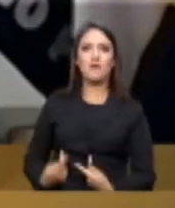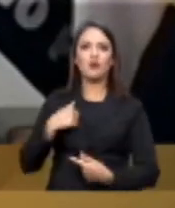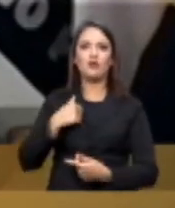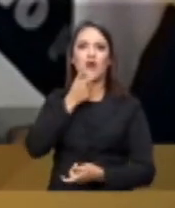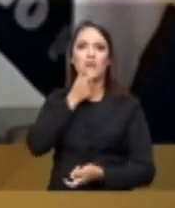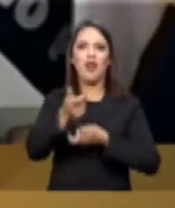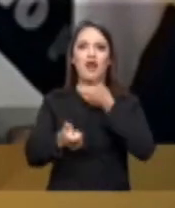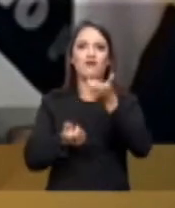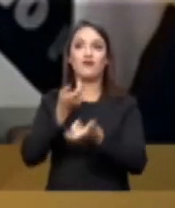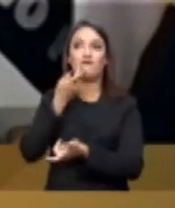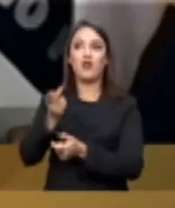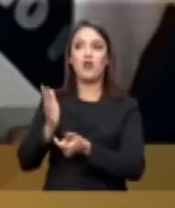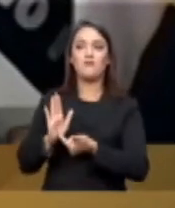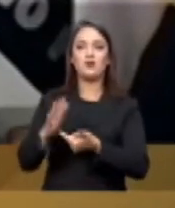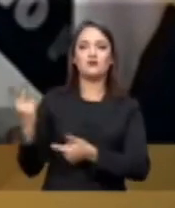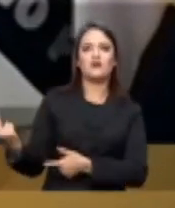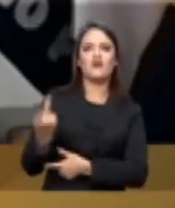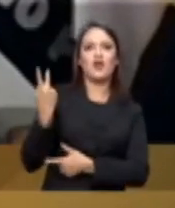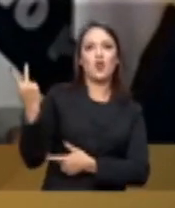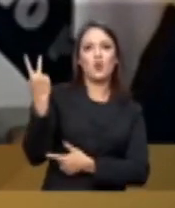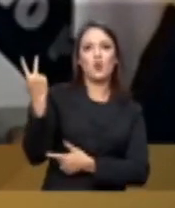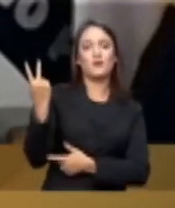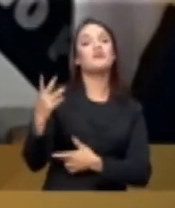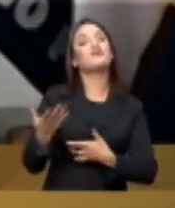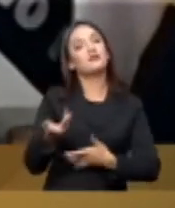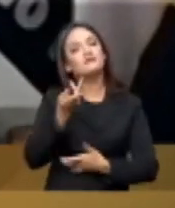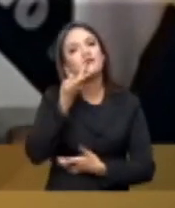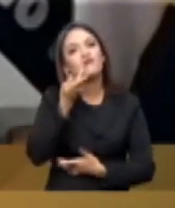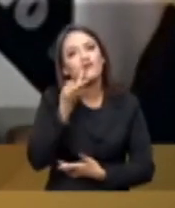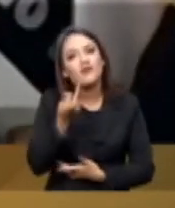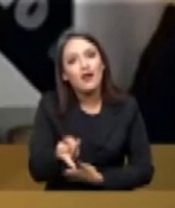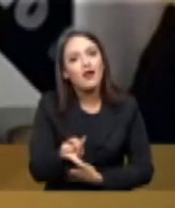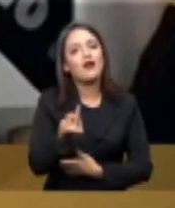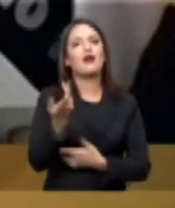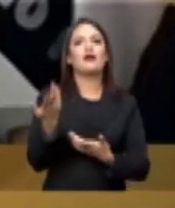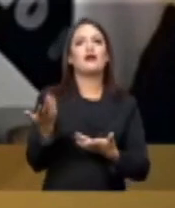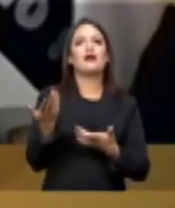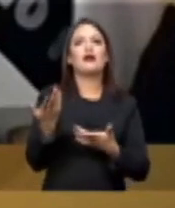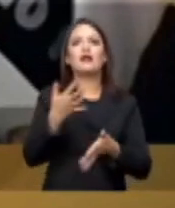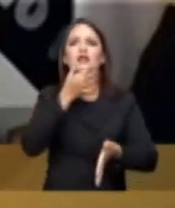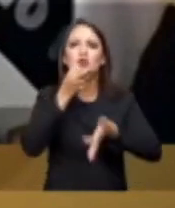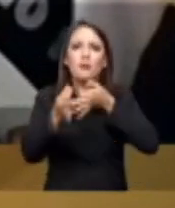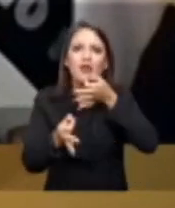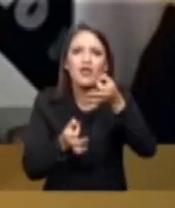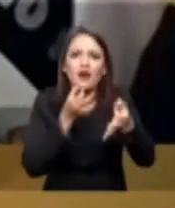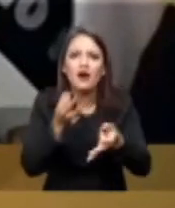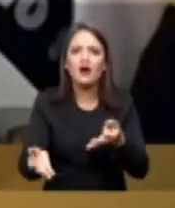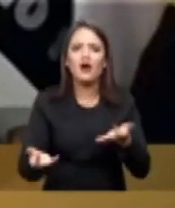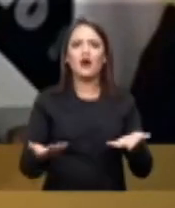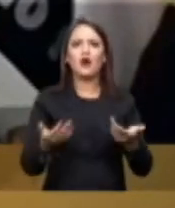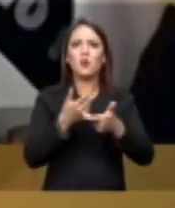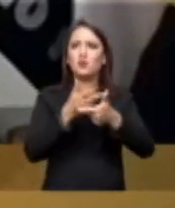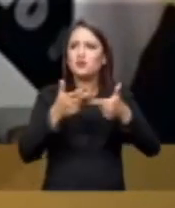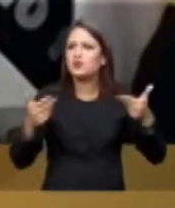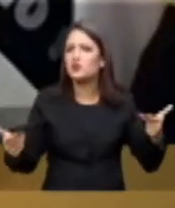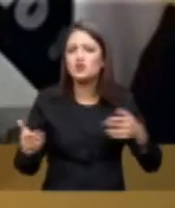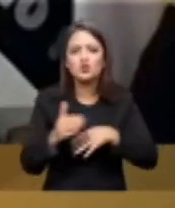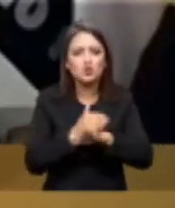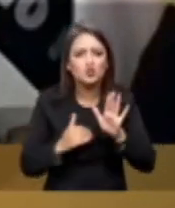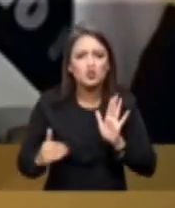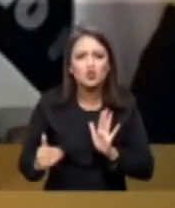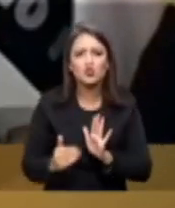expressam valores. E essas palavras, essas manifestações, esses votos, todas